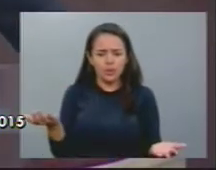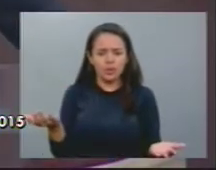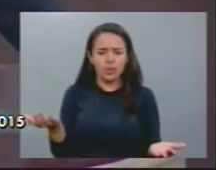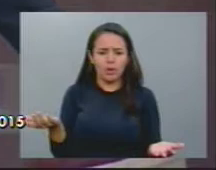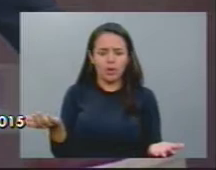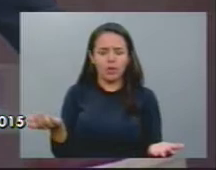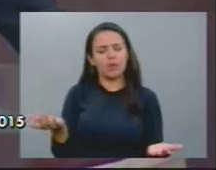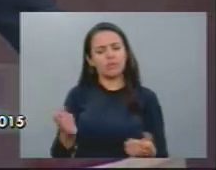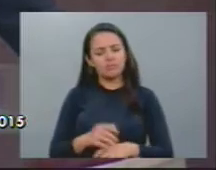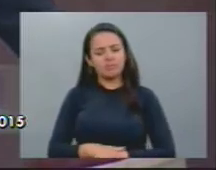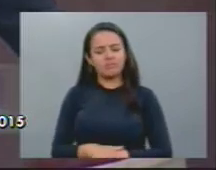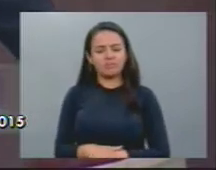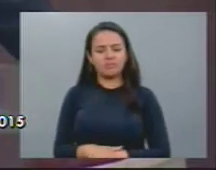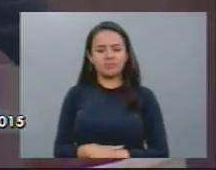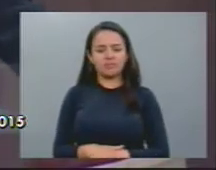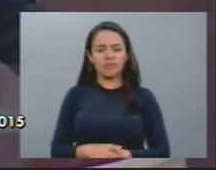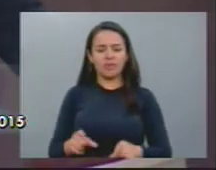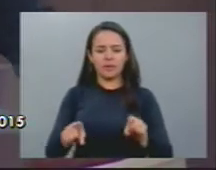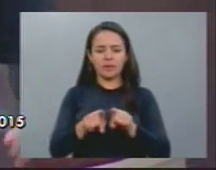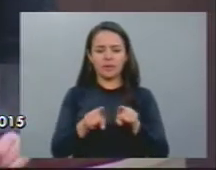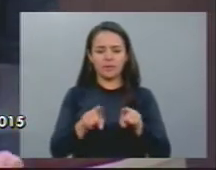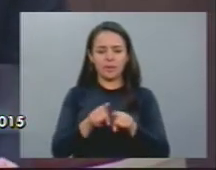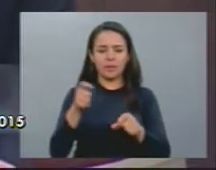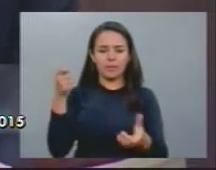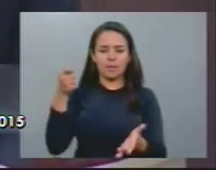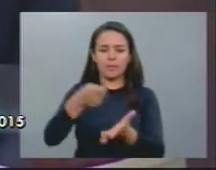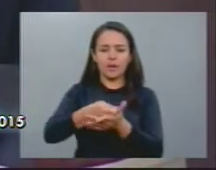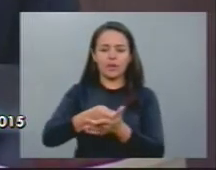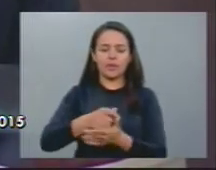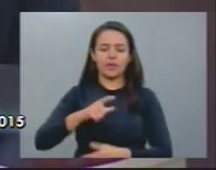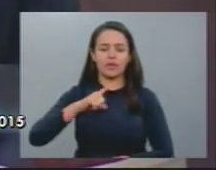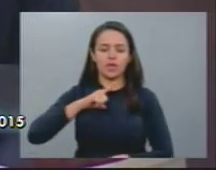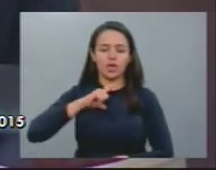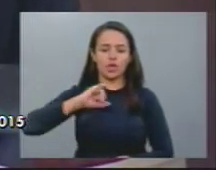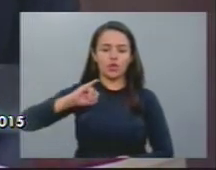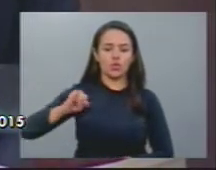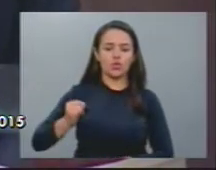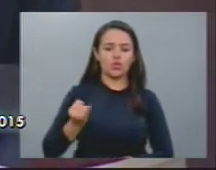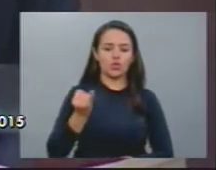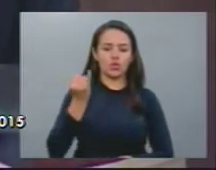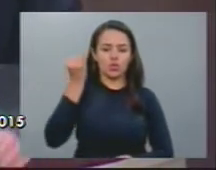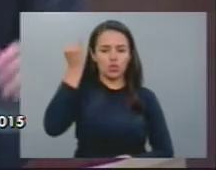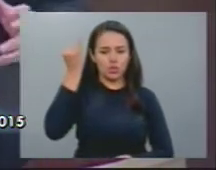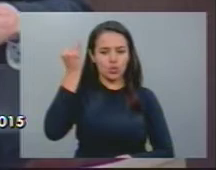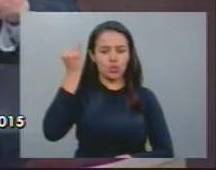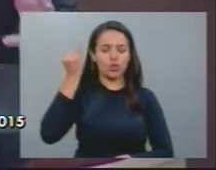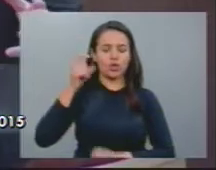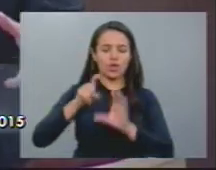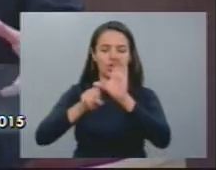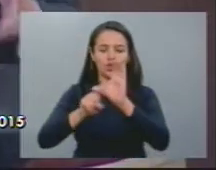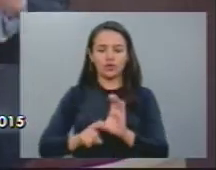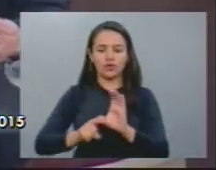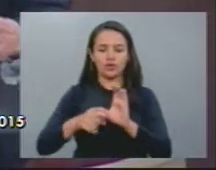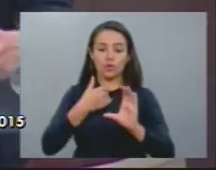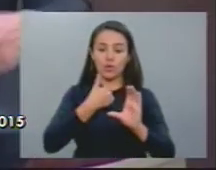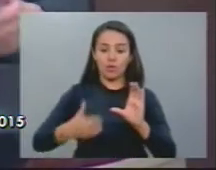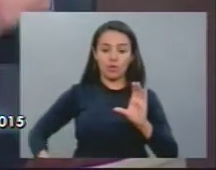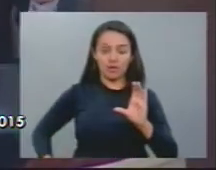vergonhoso pagamento de juros, refinanciamento e amortização da dívida pública, que nada mais são